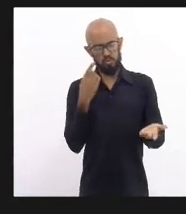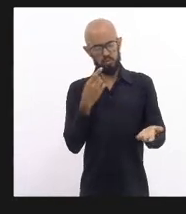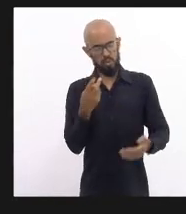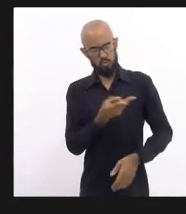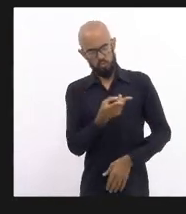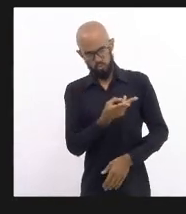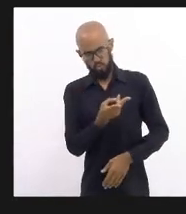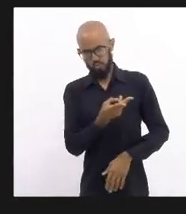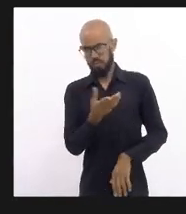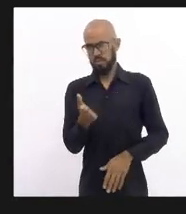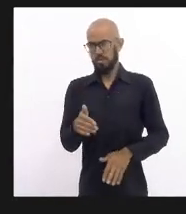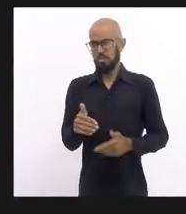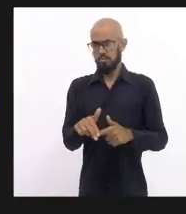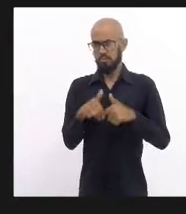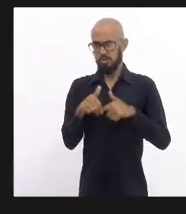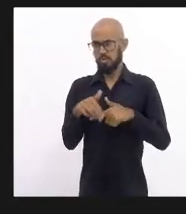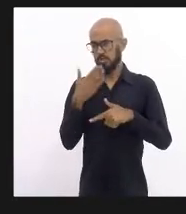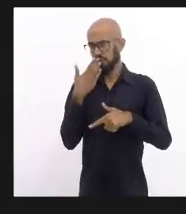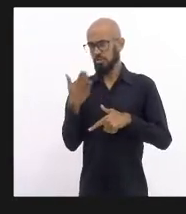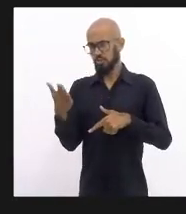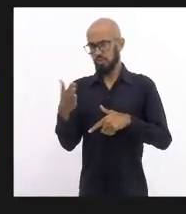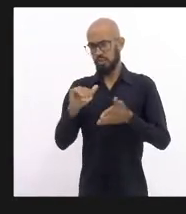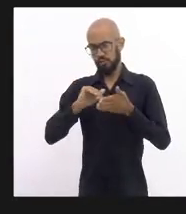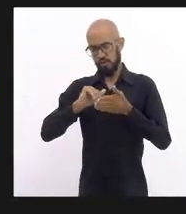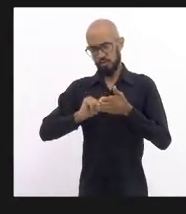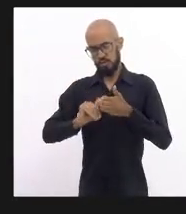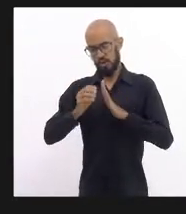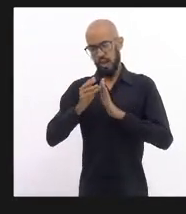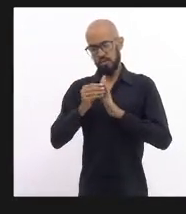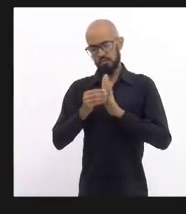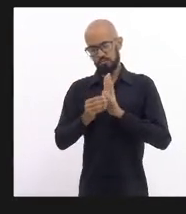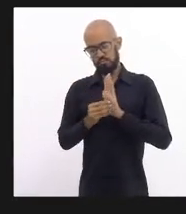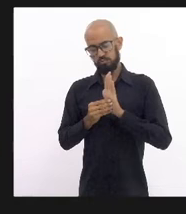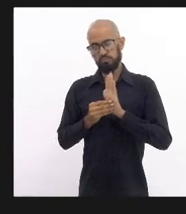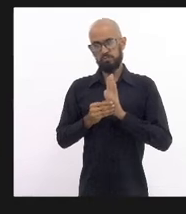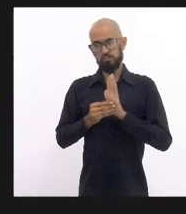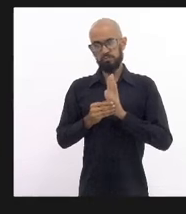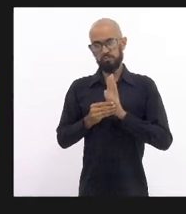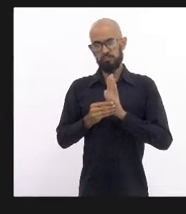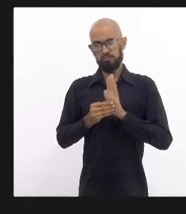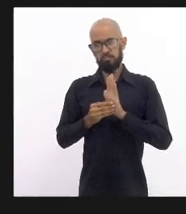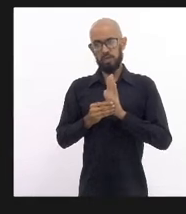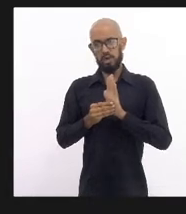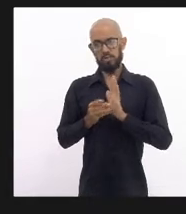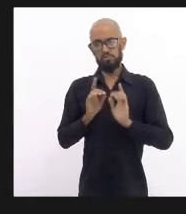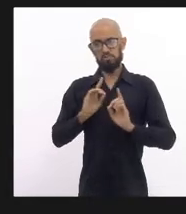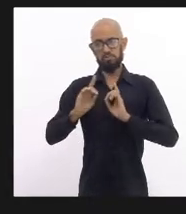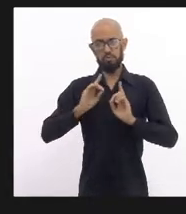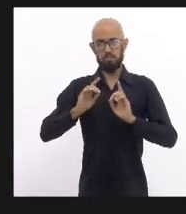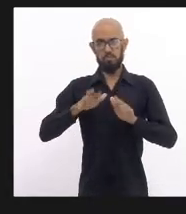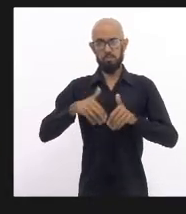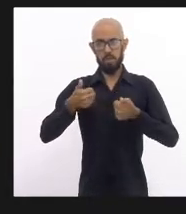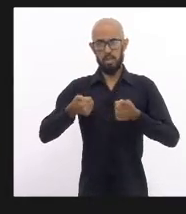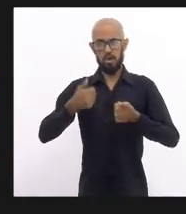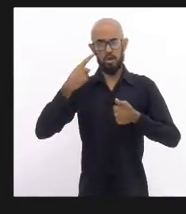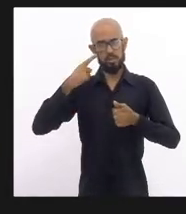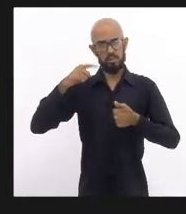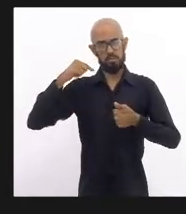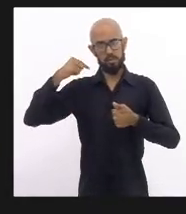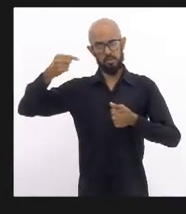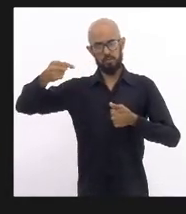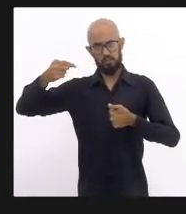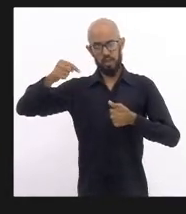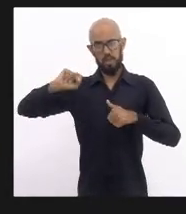vossa excelência que esse projeto fosse retirado da pauta para maior discussão na próxima semana, com